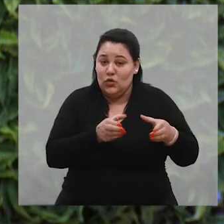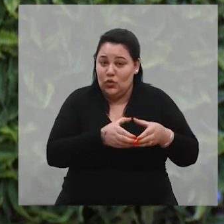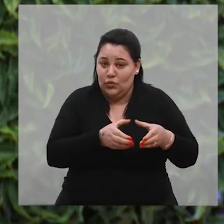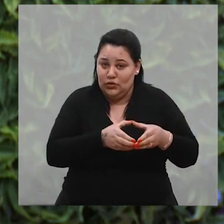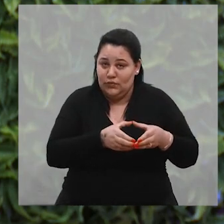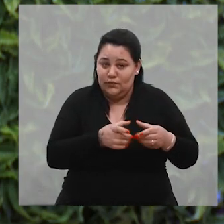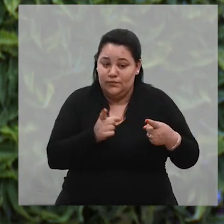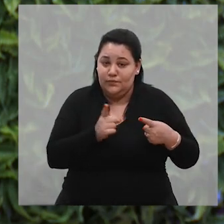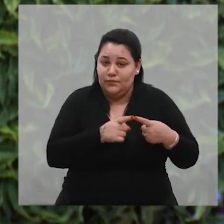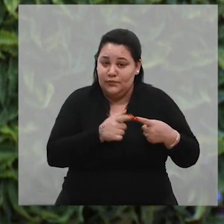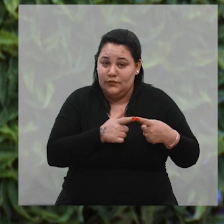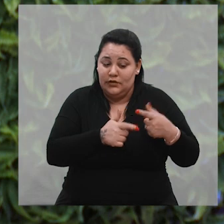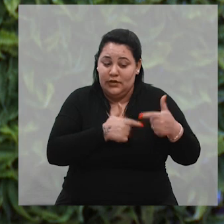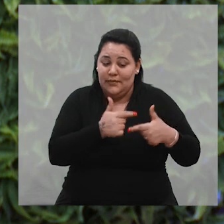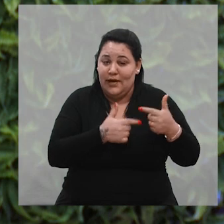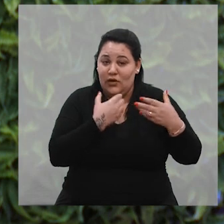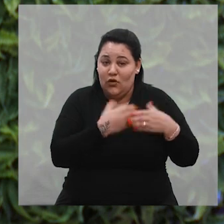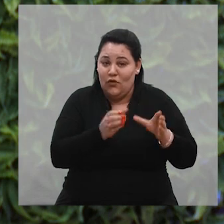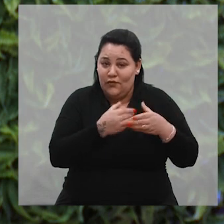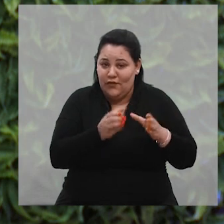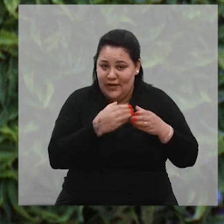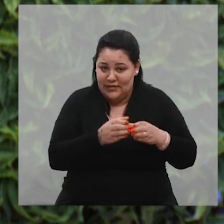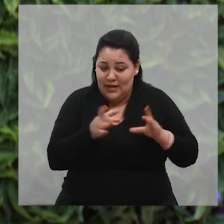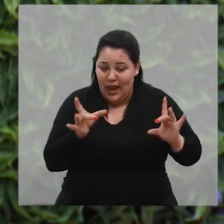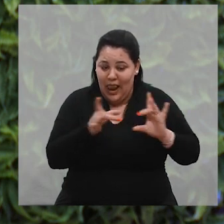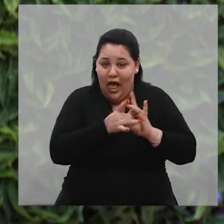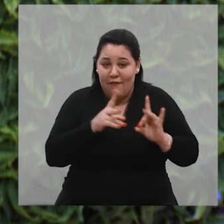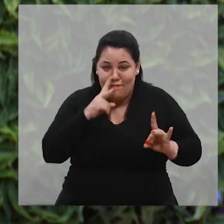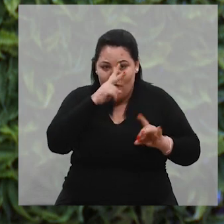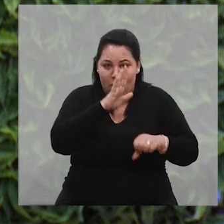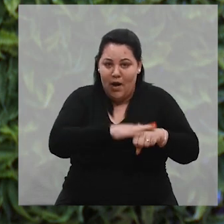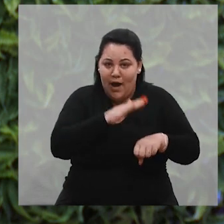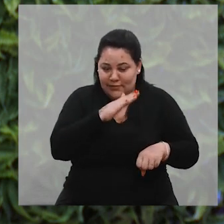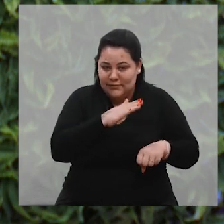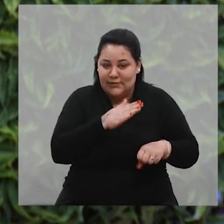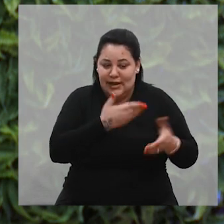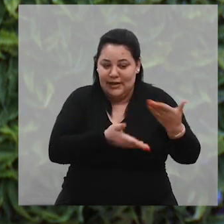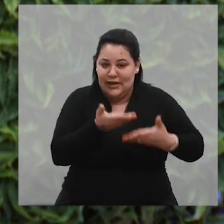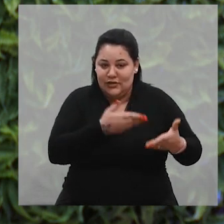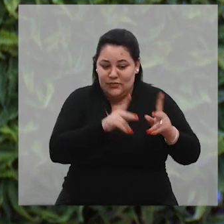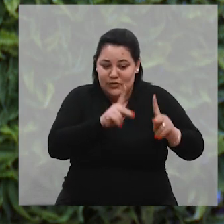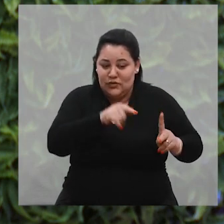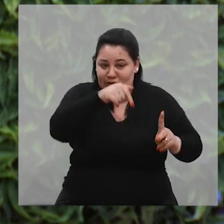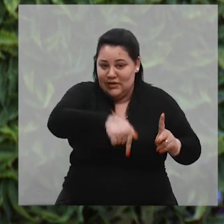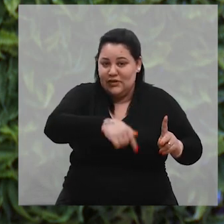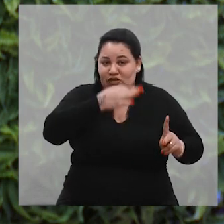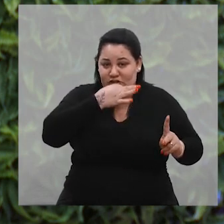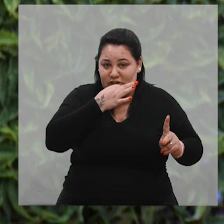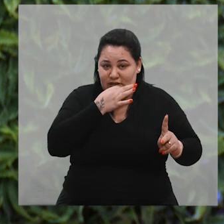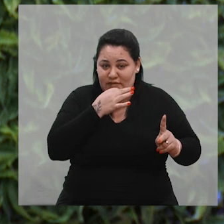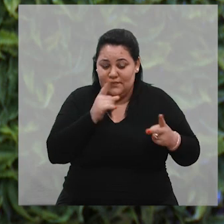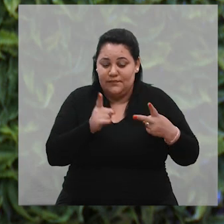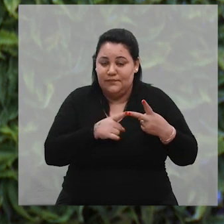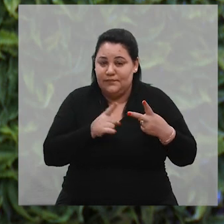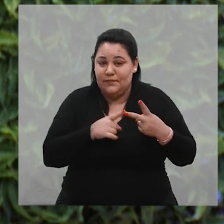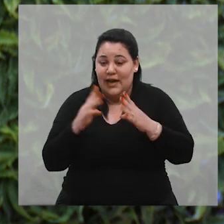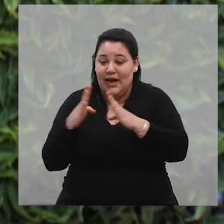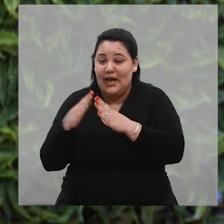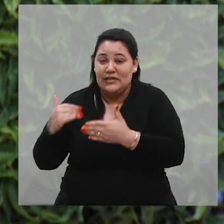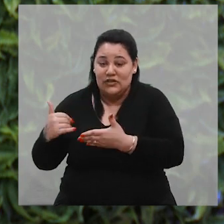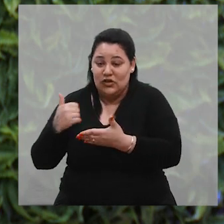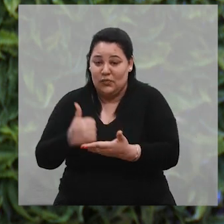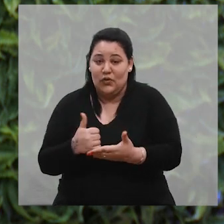frentes, né? A parte do serviço de convivência e fortalecimento de vínculos, que atende os usuários de Caxias do Sul. A casa